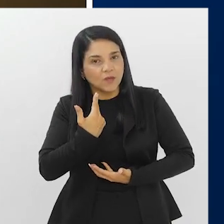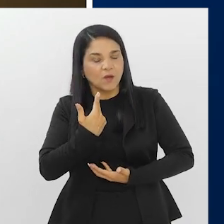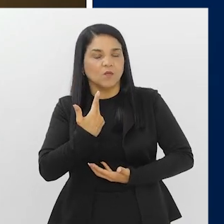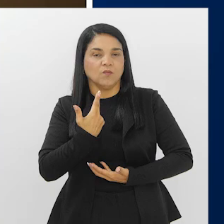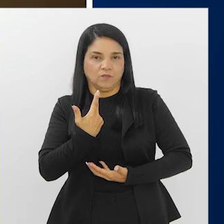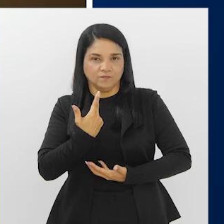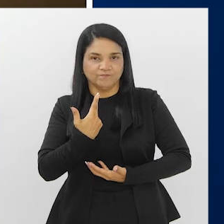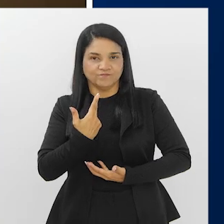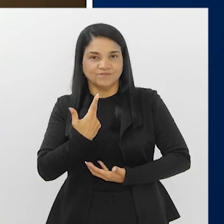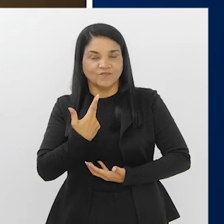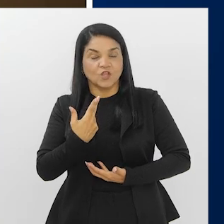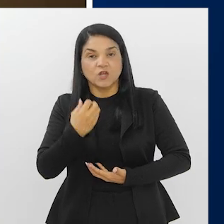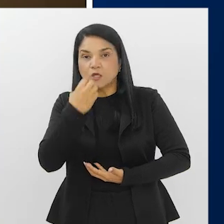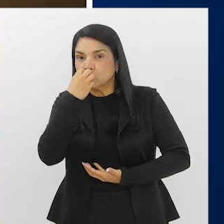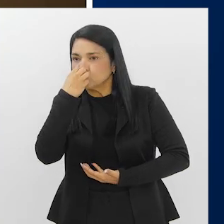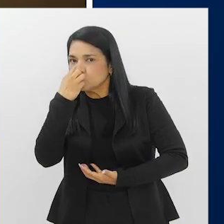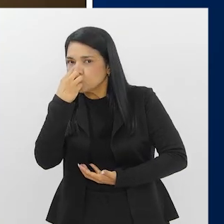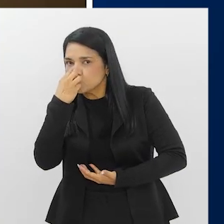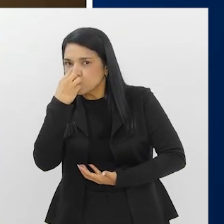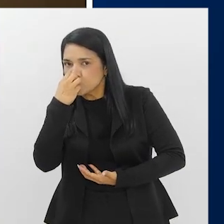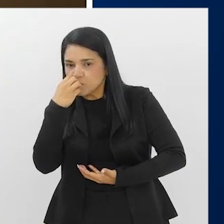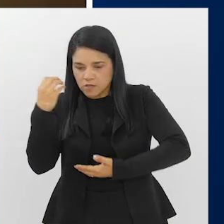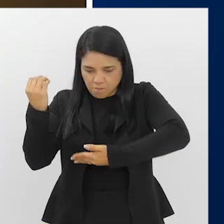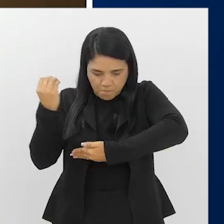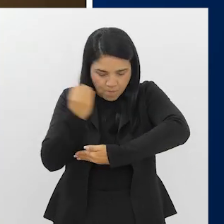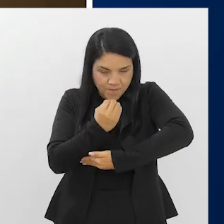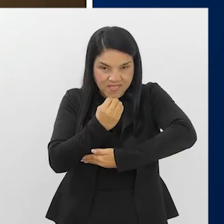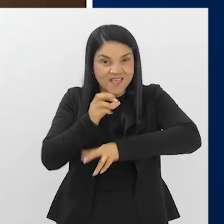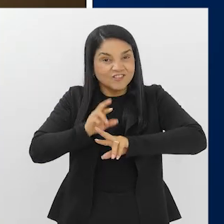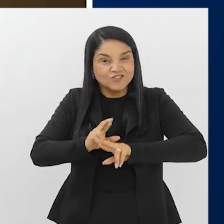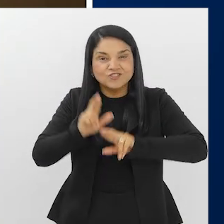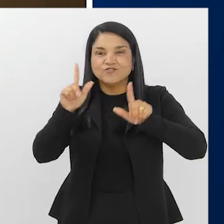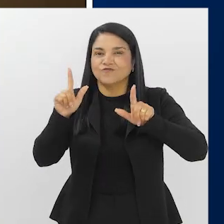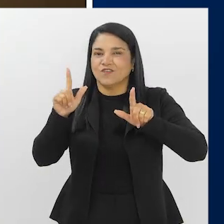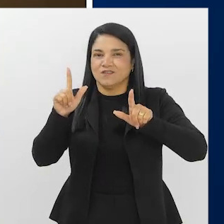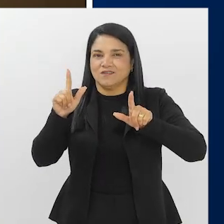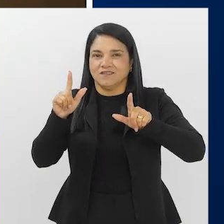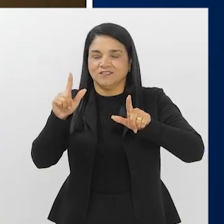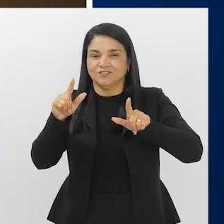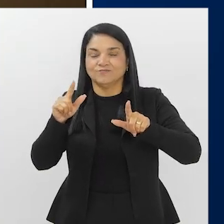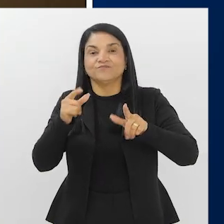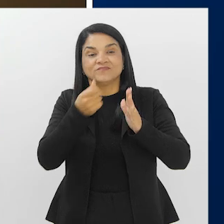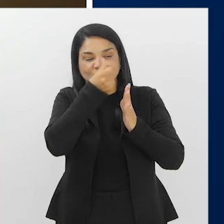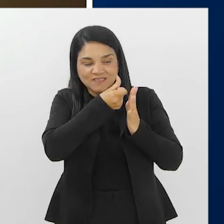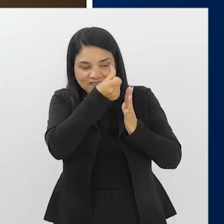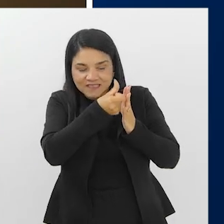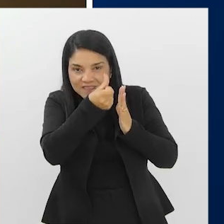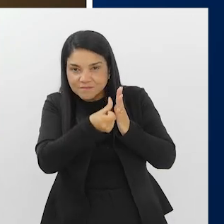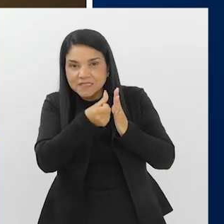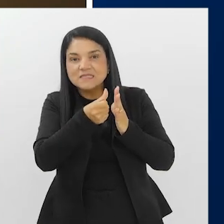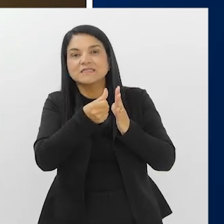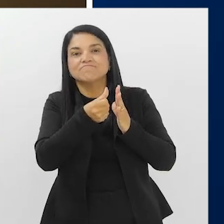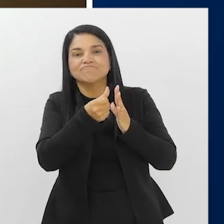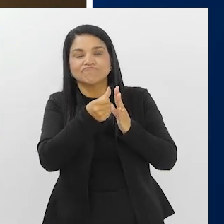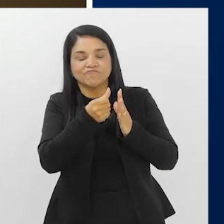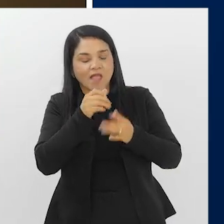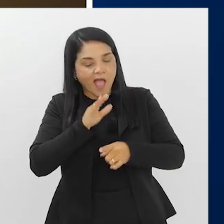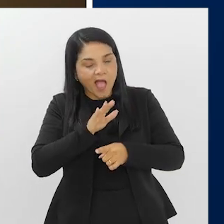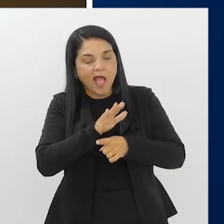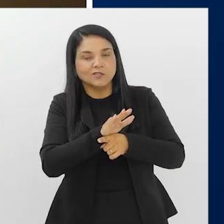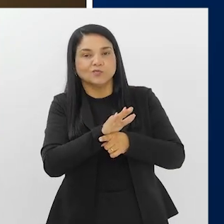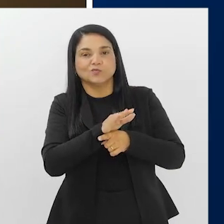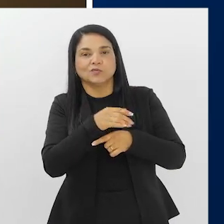Como a sucção do bebê faz. E é isso que nesses primeiros 6 meses também prepara bem o bebê para uma boa